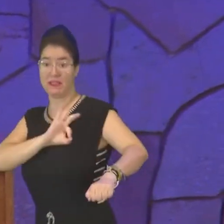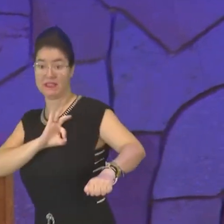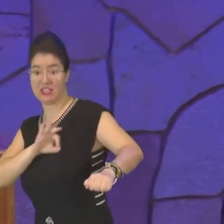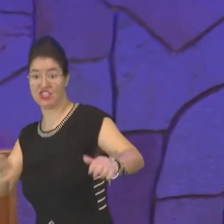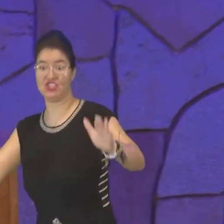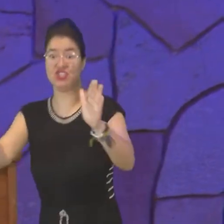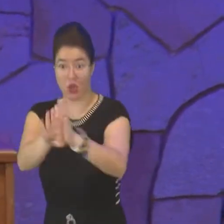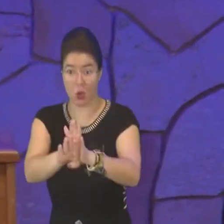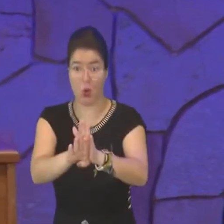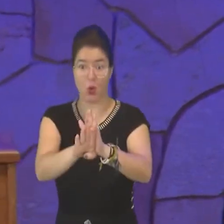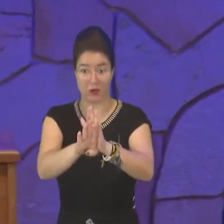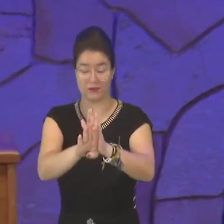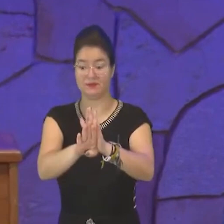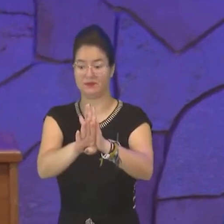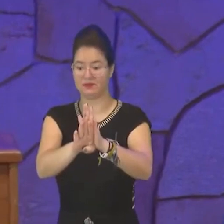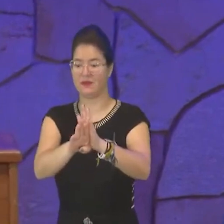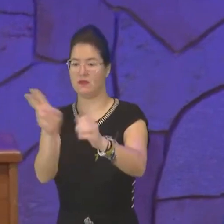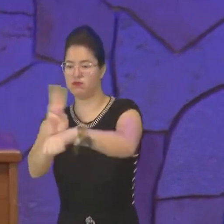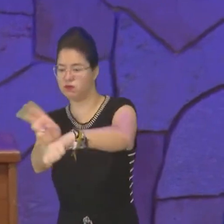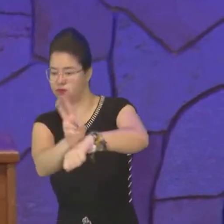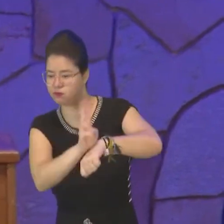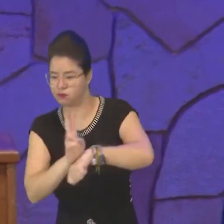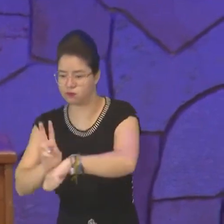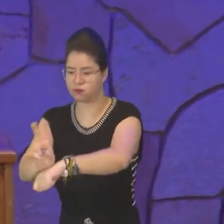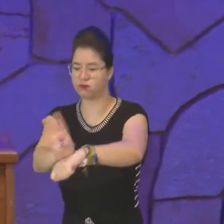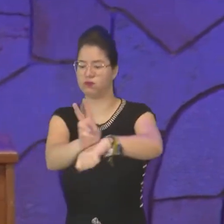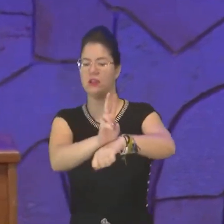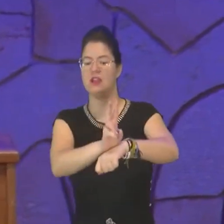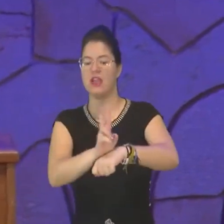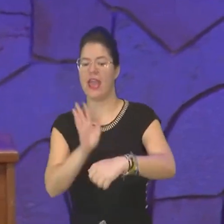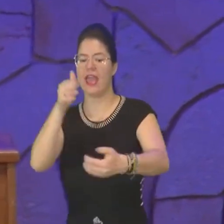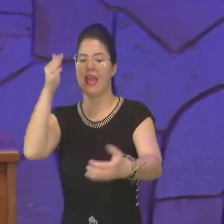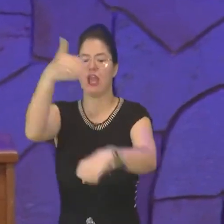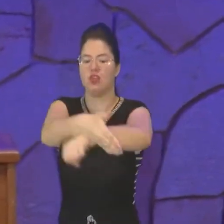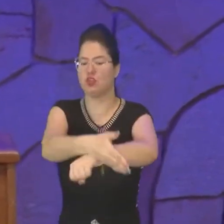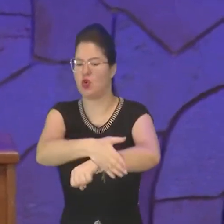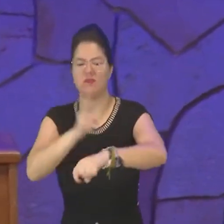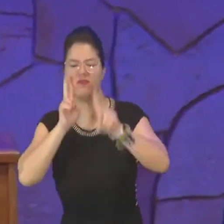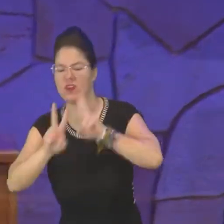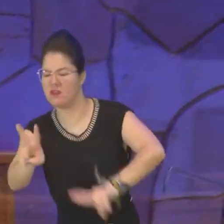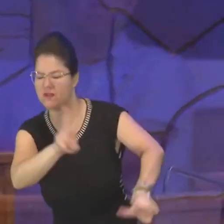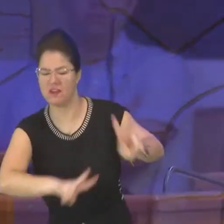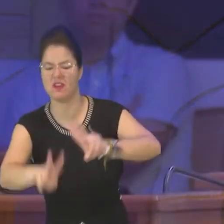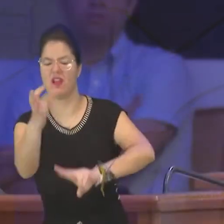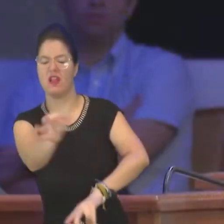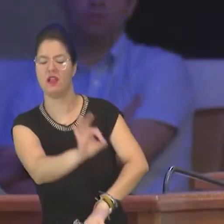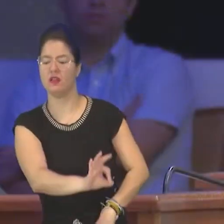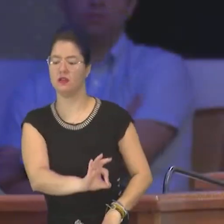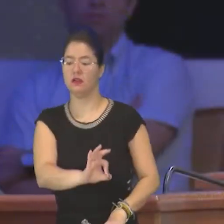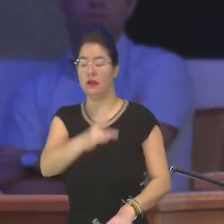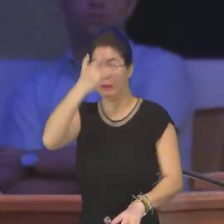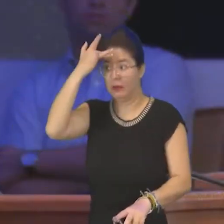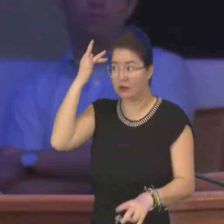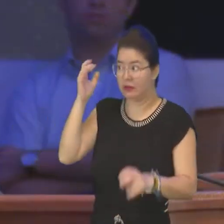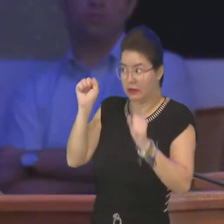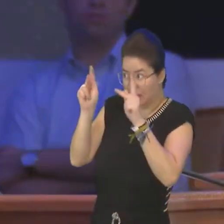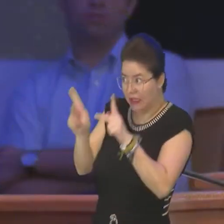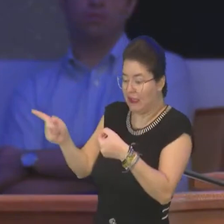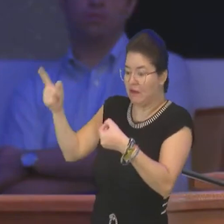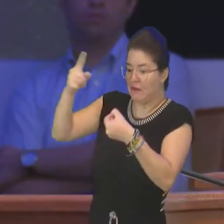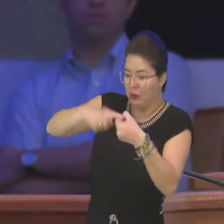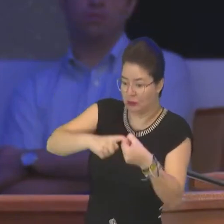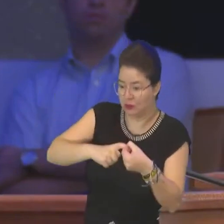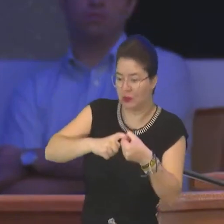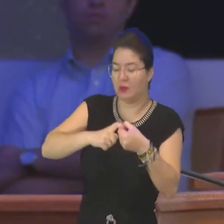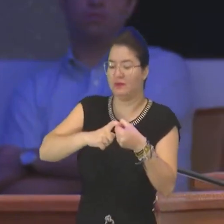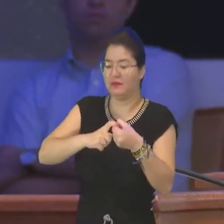e a fiscalização federal fazendo uma devassa no barco. Todo mundo voltou para o seu quarto e quando